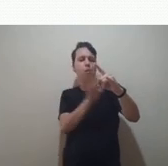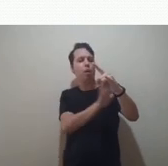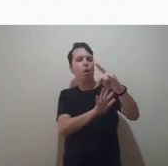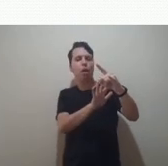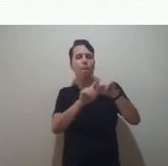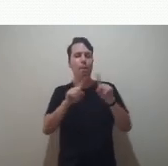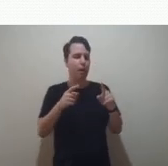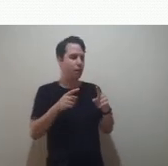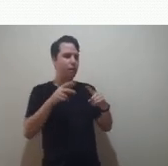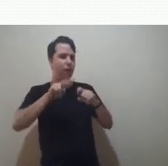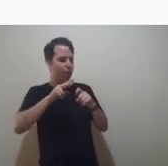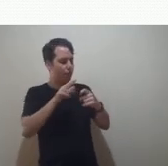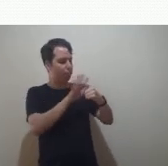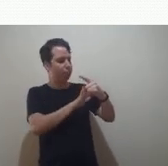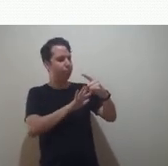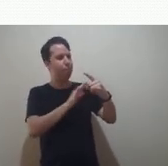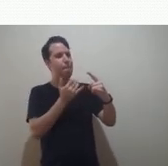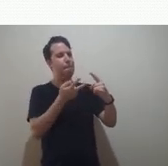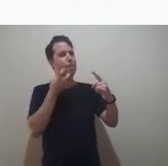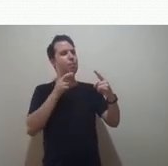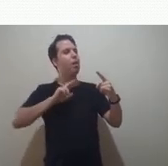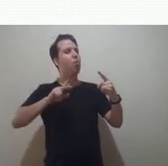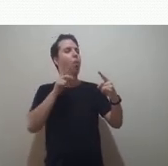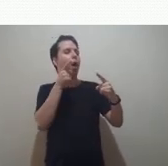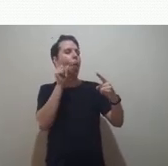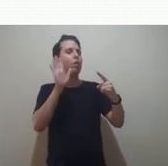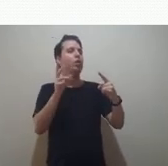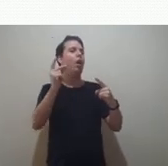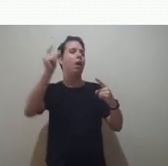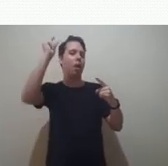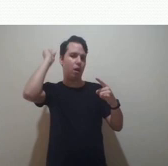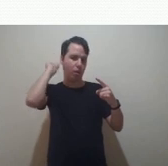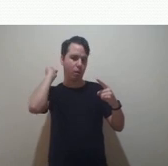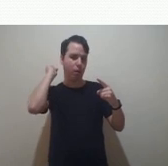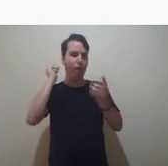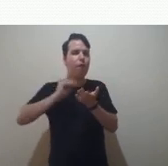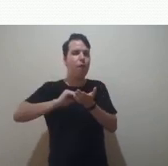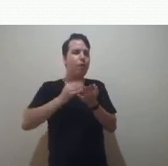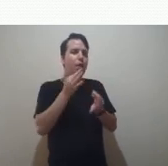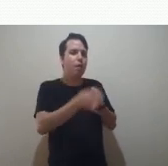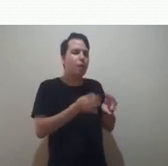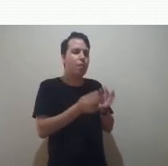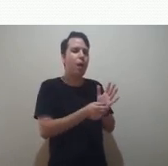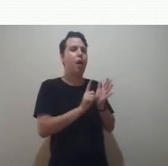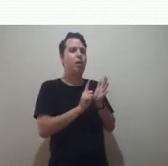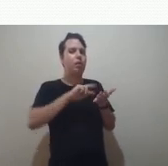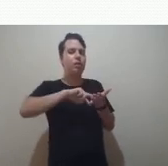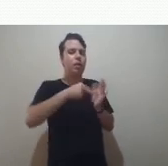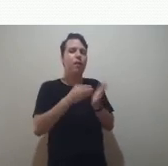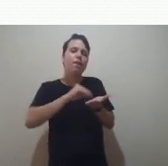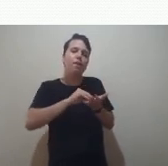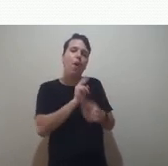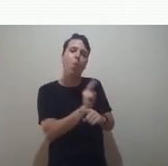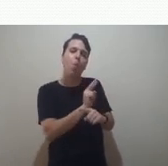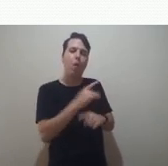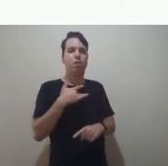muito improvável, né, ou até impossível. Então, que essa pessoa não procurou ajuda antes e não procurou tratamento